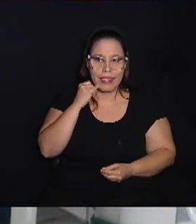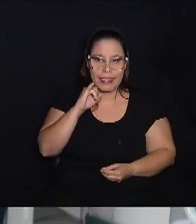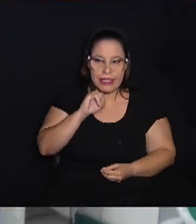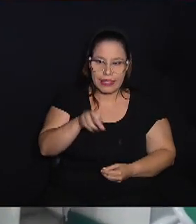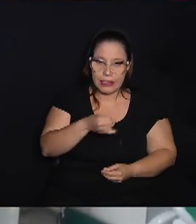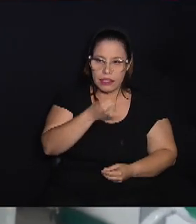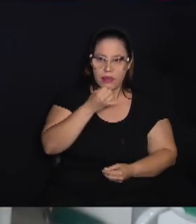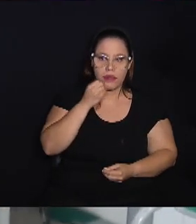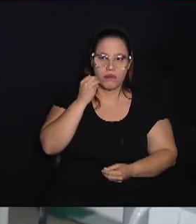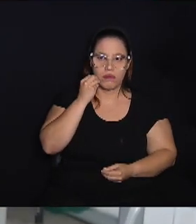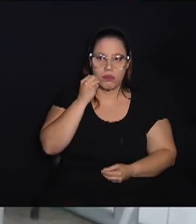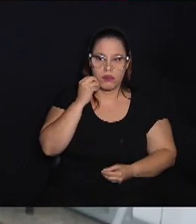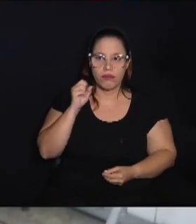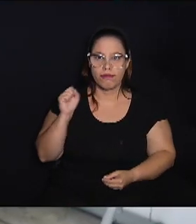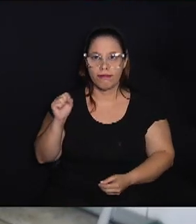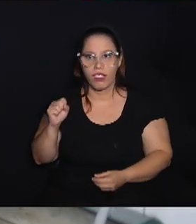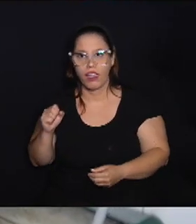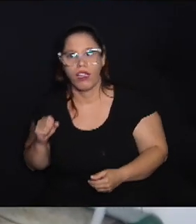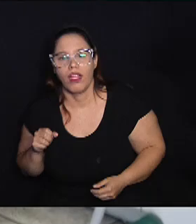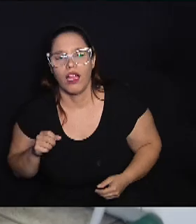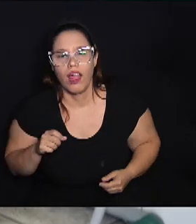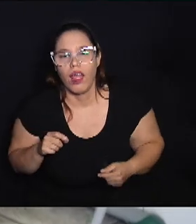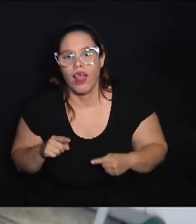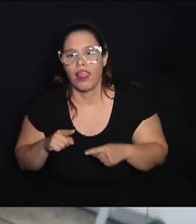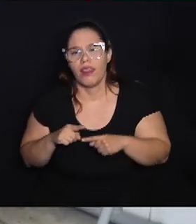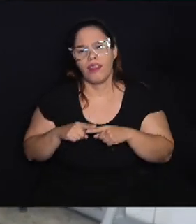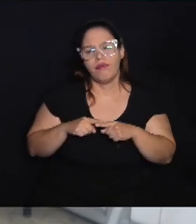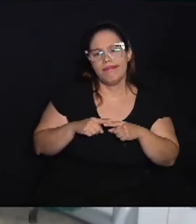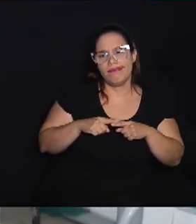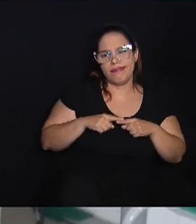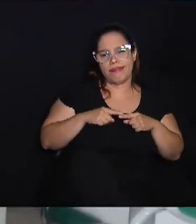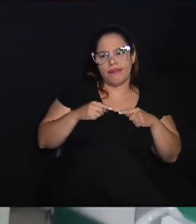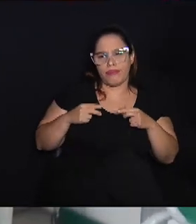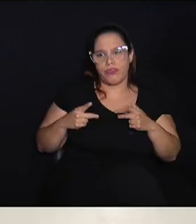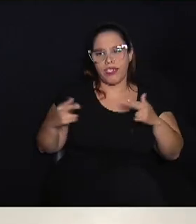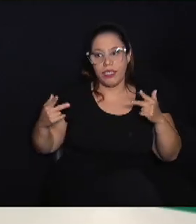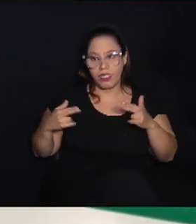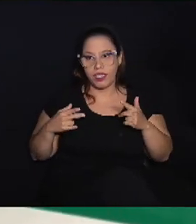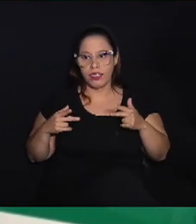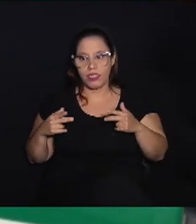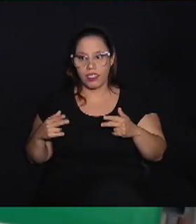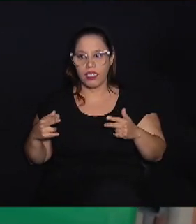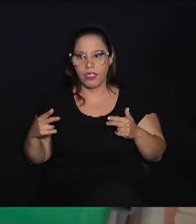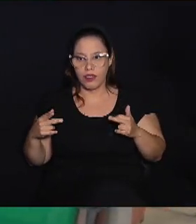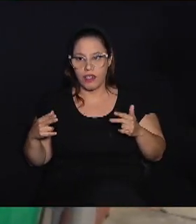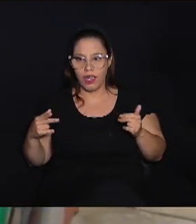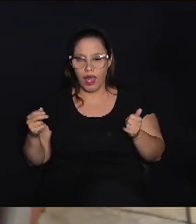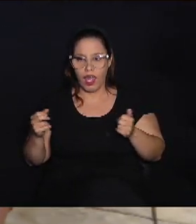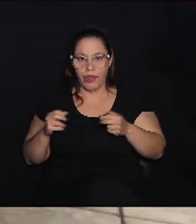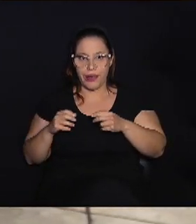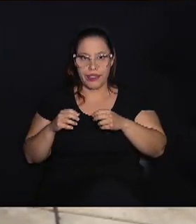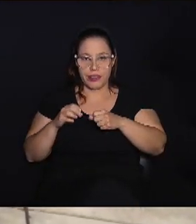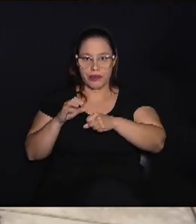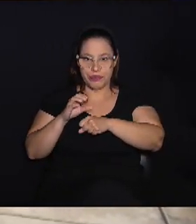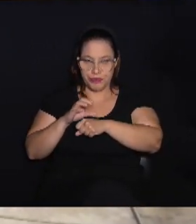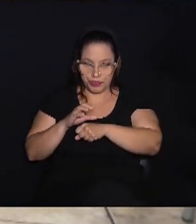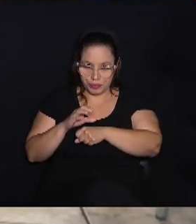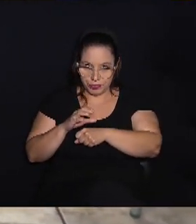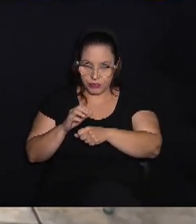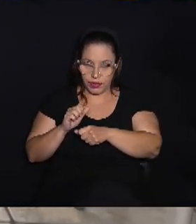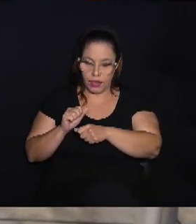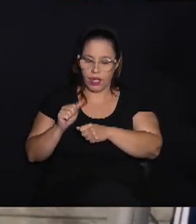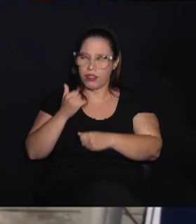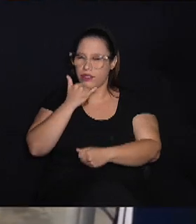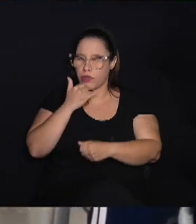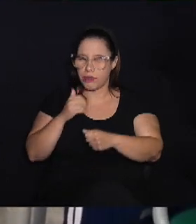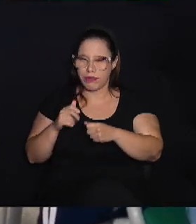da área também, né? Então, por exemplo, fotografia, cinema está em alta, né? Então, quem é formado nessas áreas